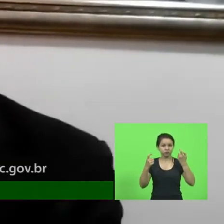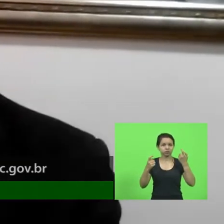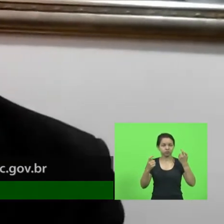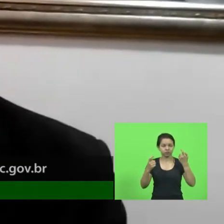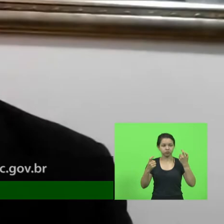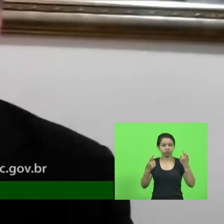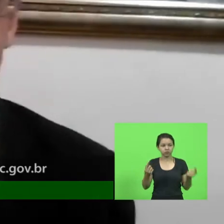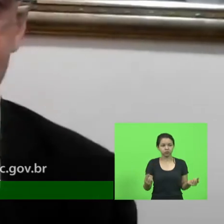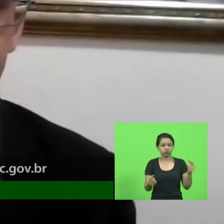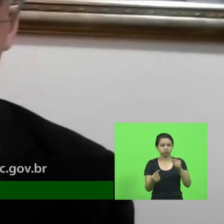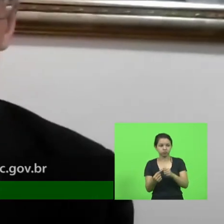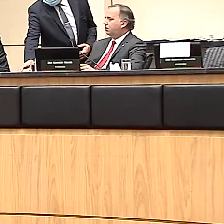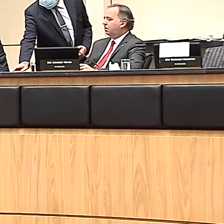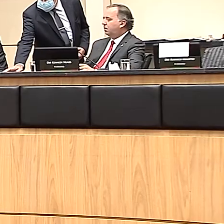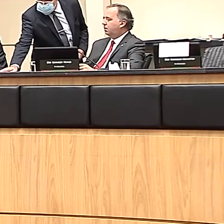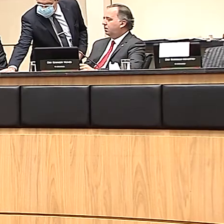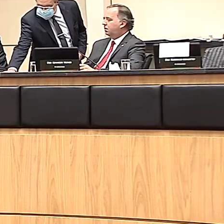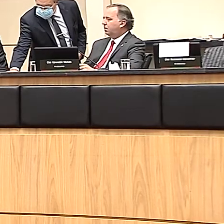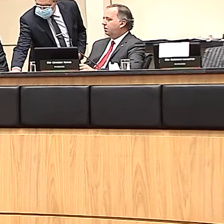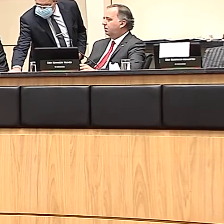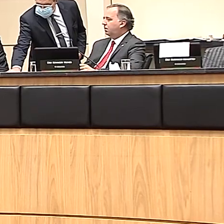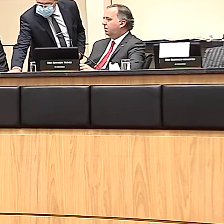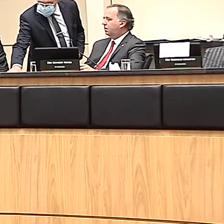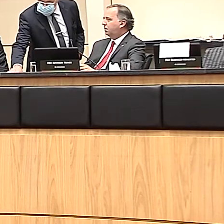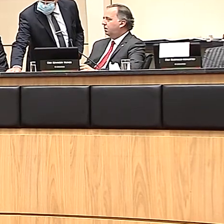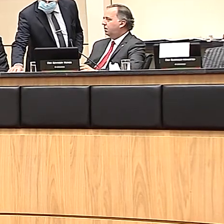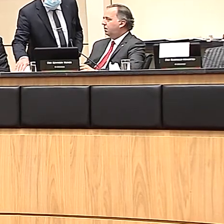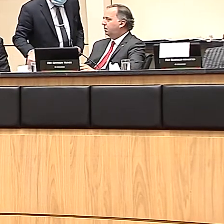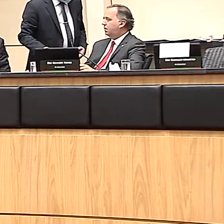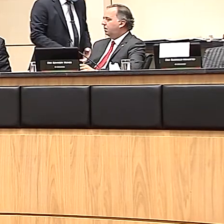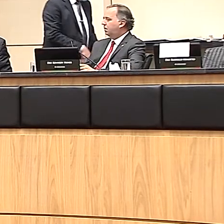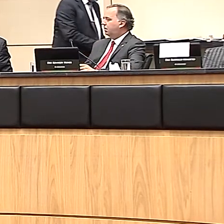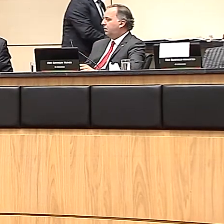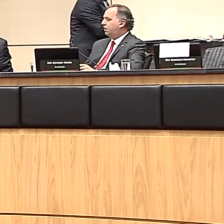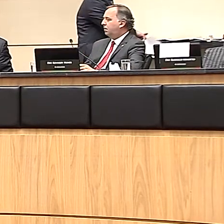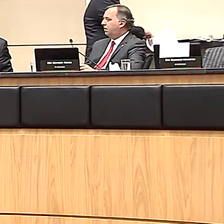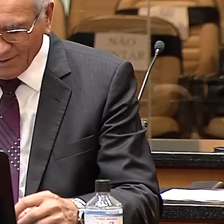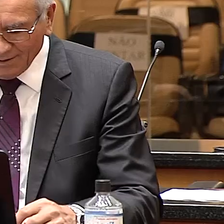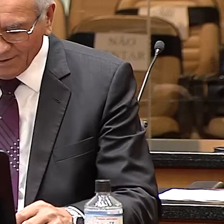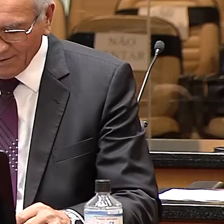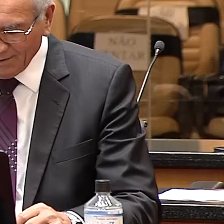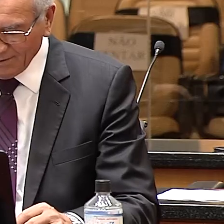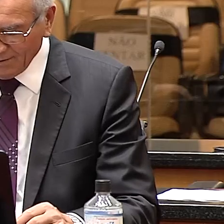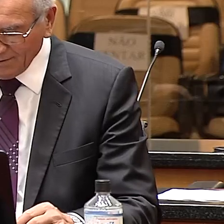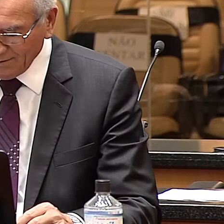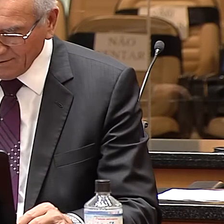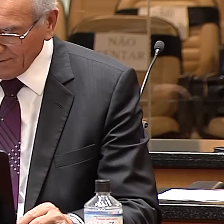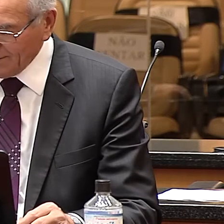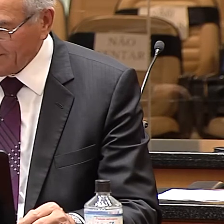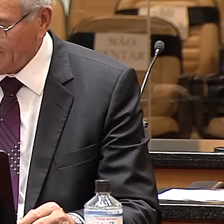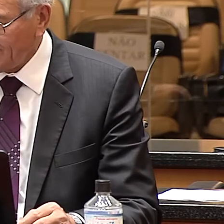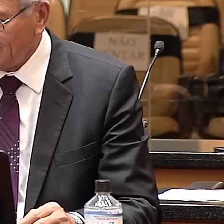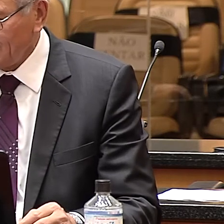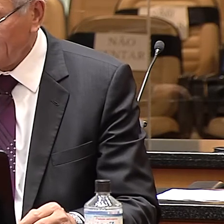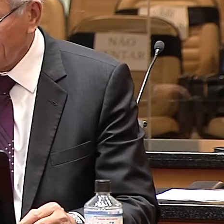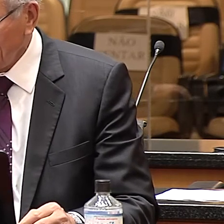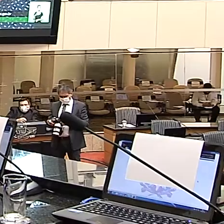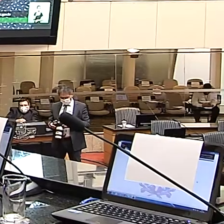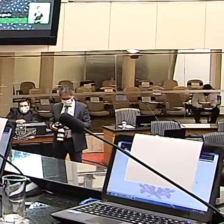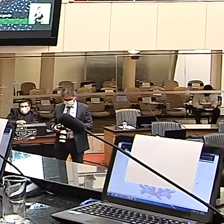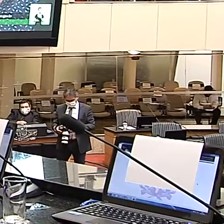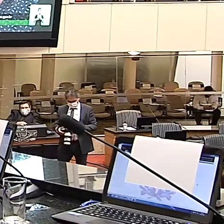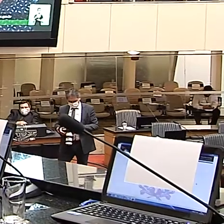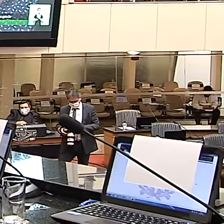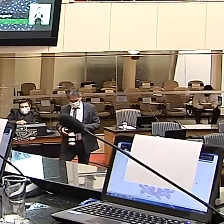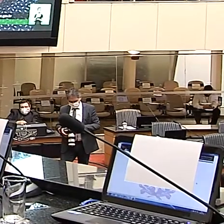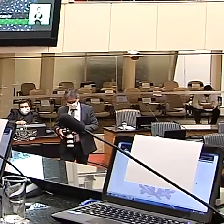aplicadas com rapidez. Ainda durante a sessão desta quinta-feira, os deputados reforçaram a necessidade de mais profissionais na linha de frente,